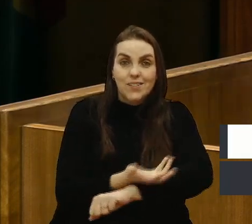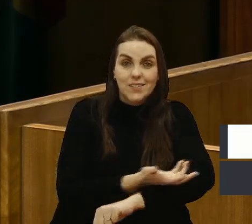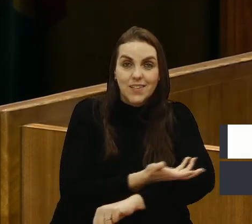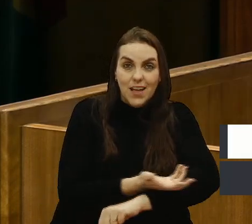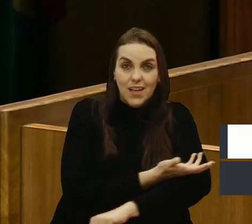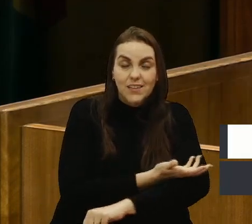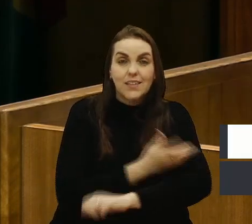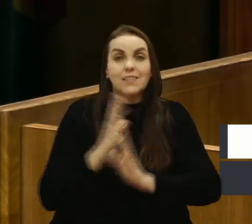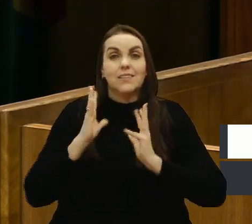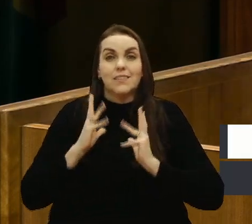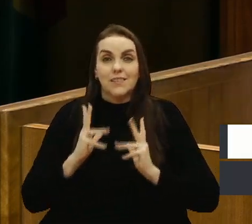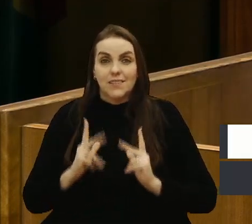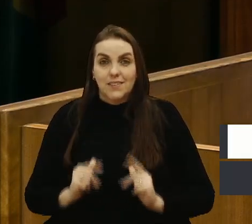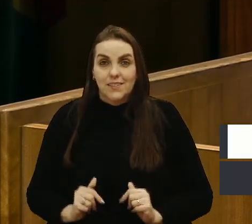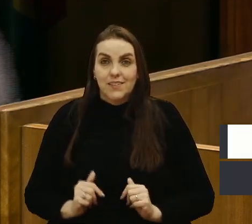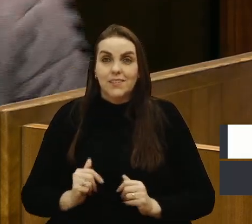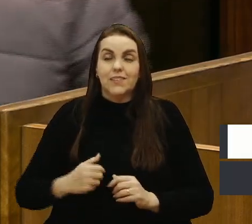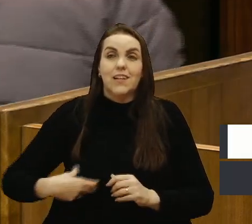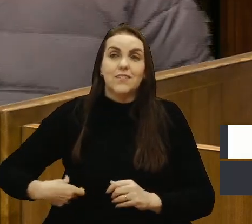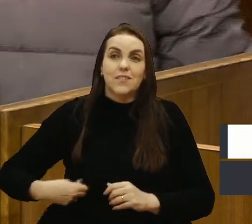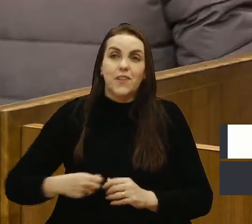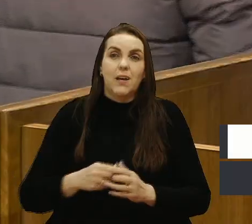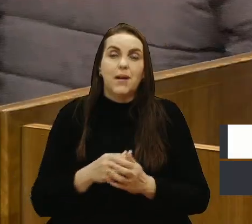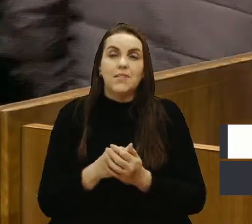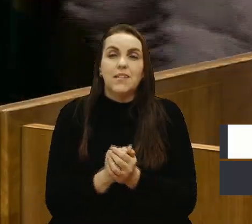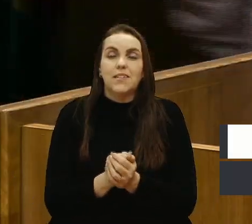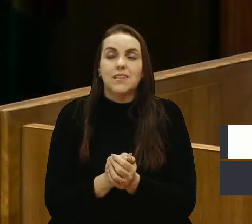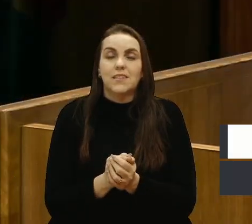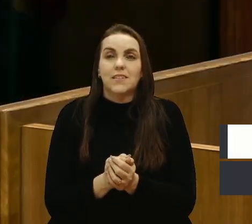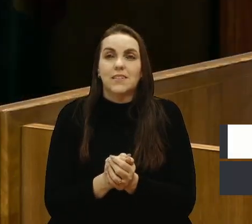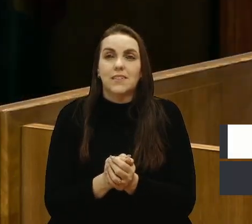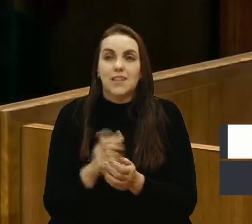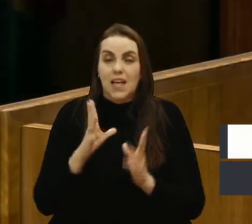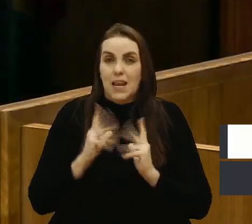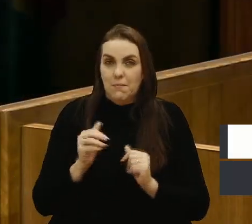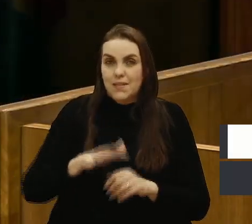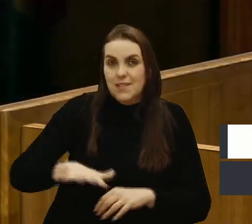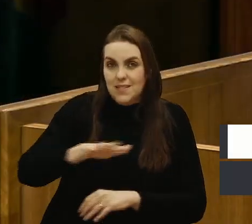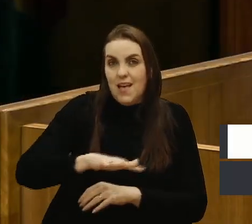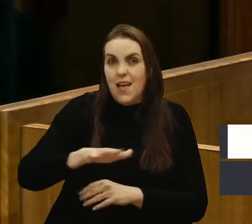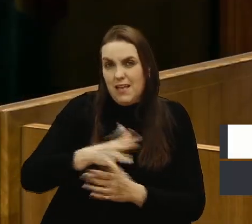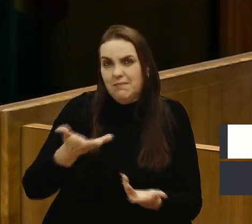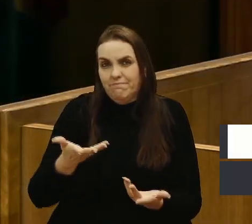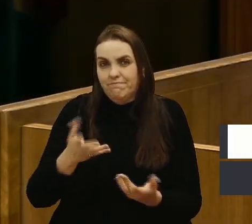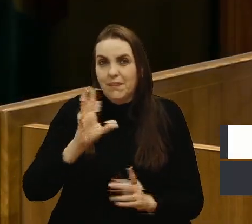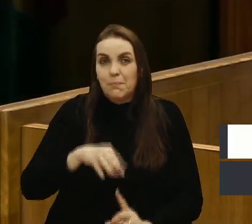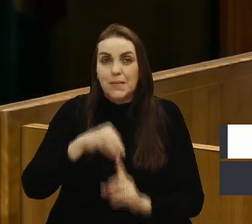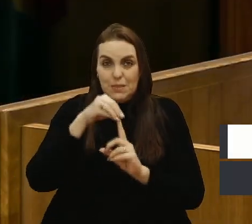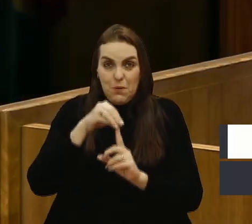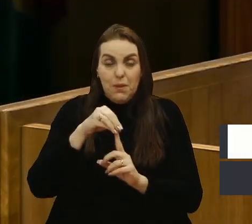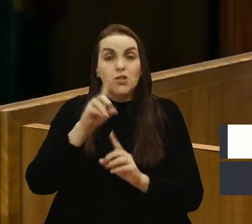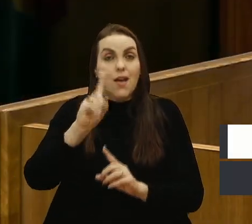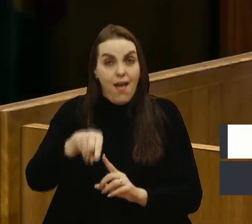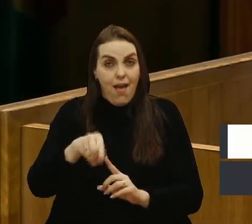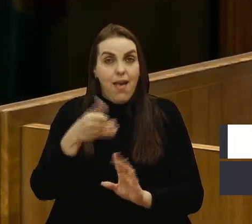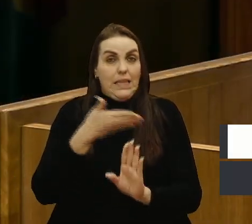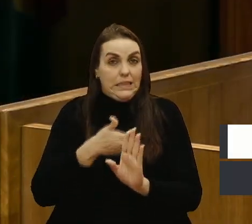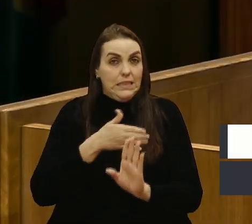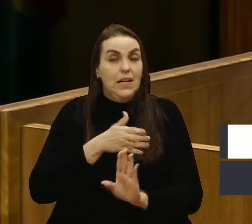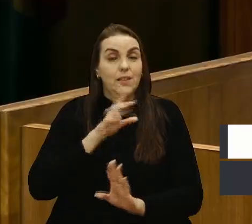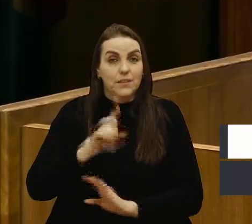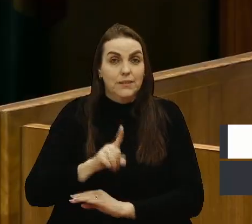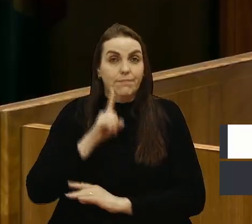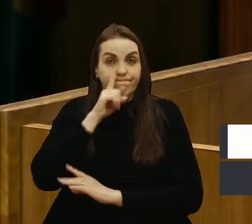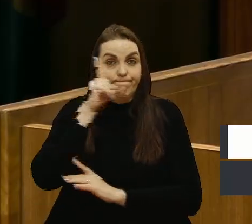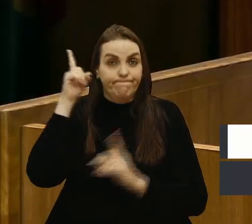das limpezas e principalmente nas limpezas diárias. Falando especialmente, então, é um caso crítico da situação